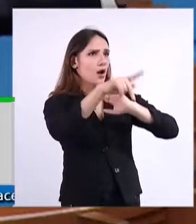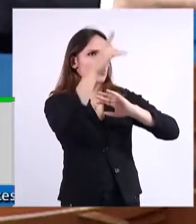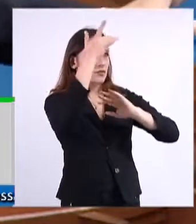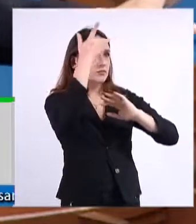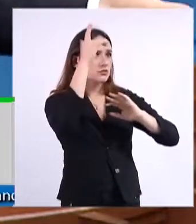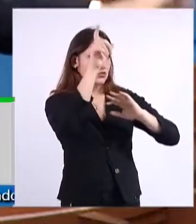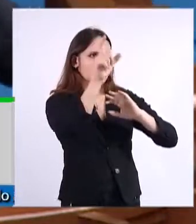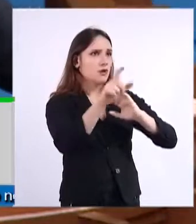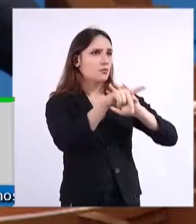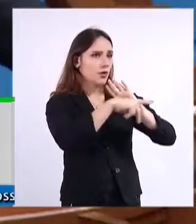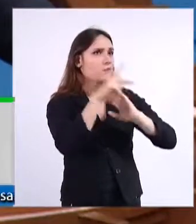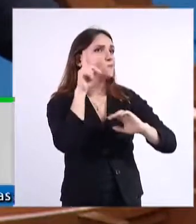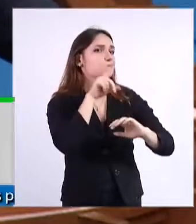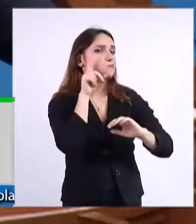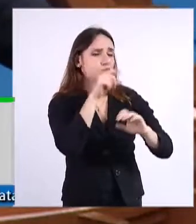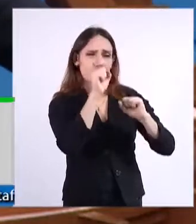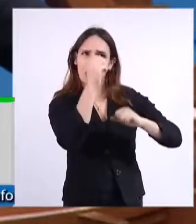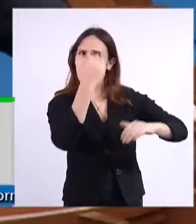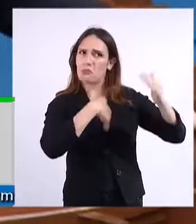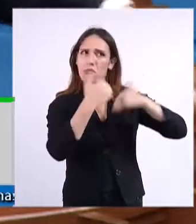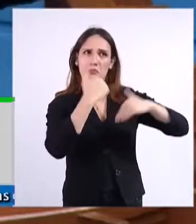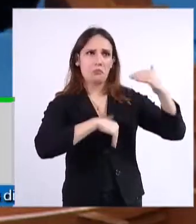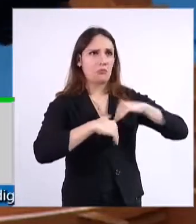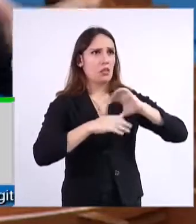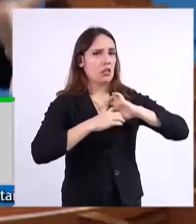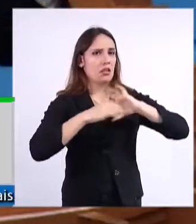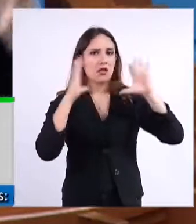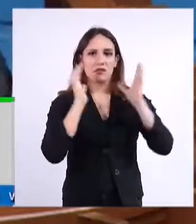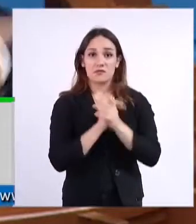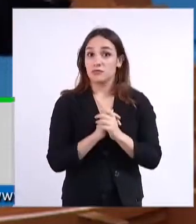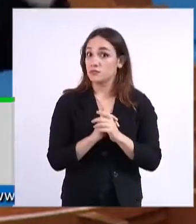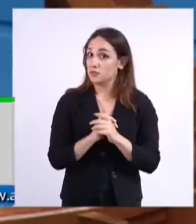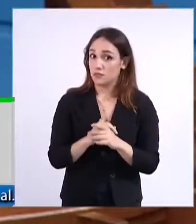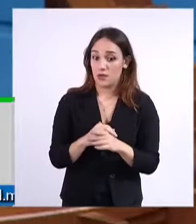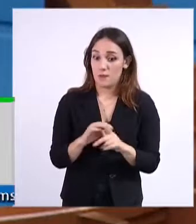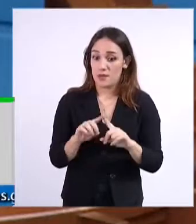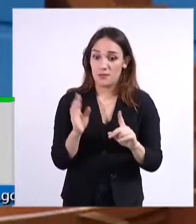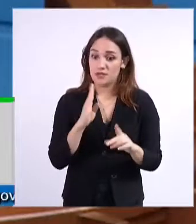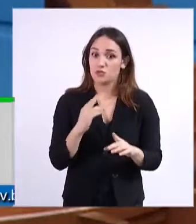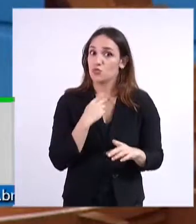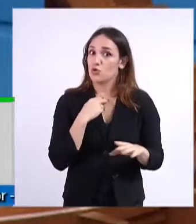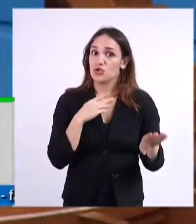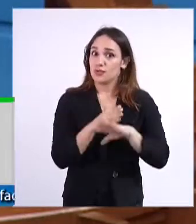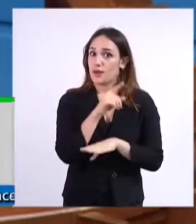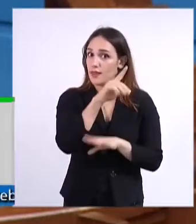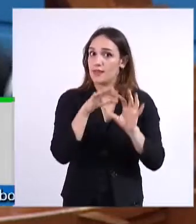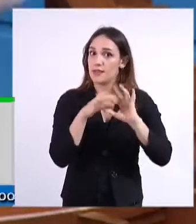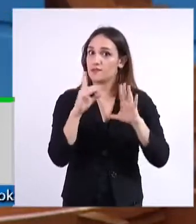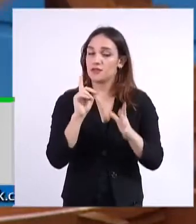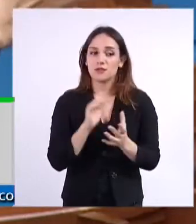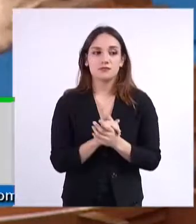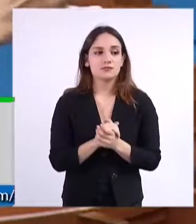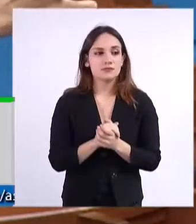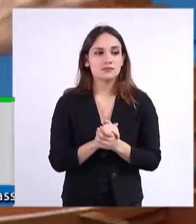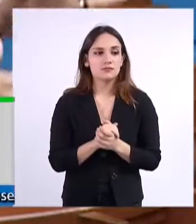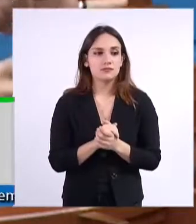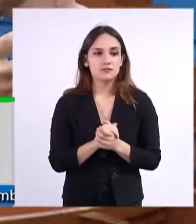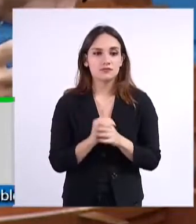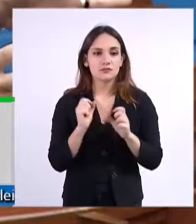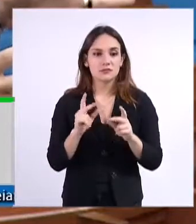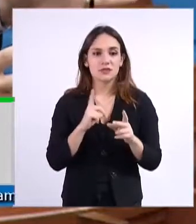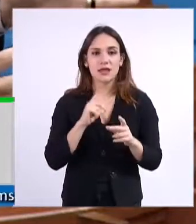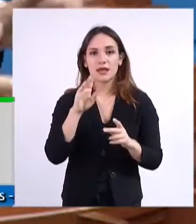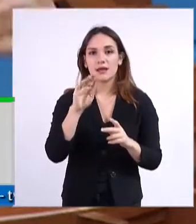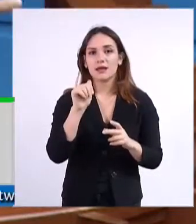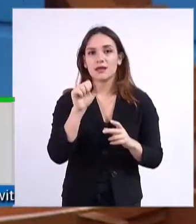sem o princípio da reciprocidade. Ele pega a base de Alcântara e entrega para os Estados